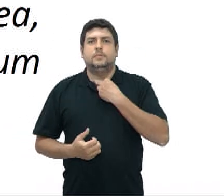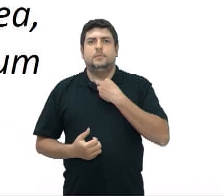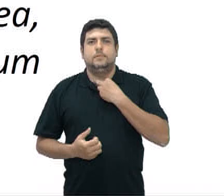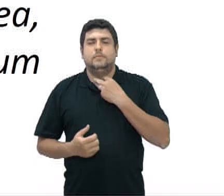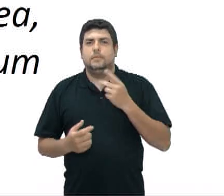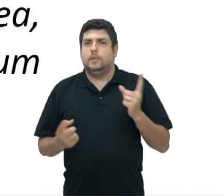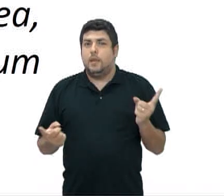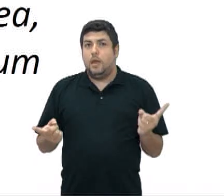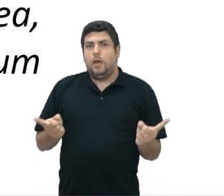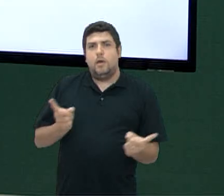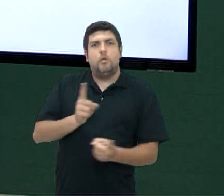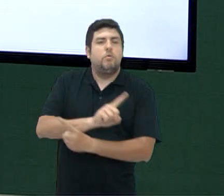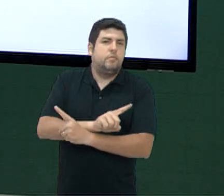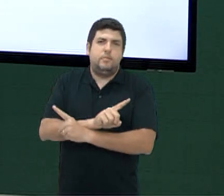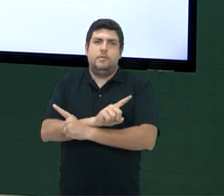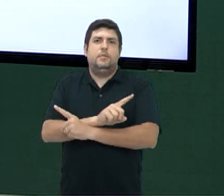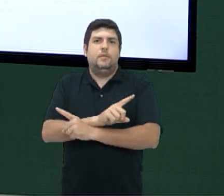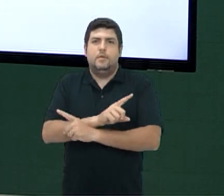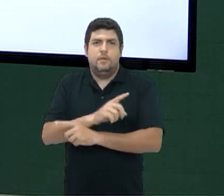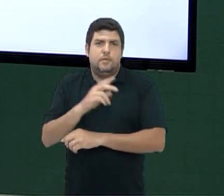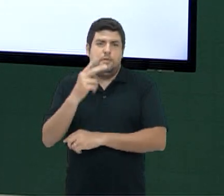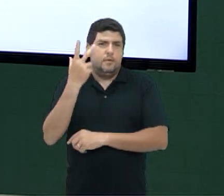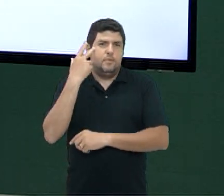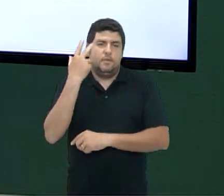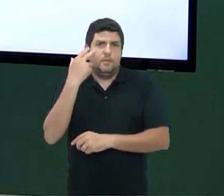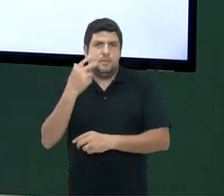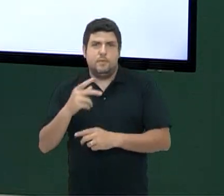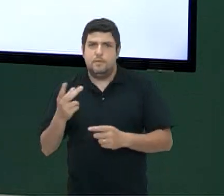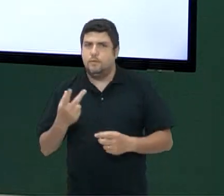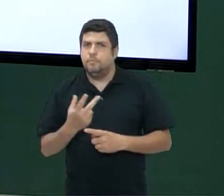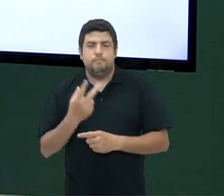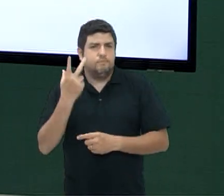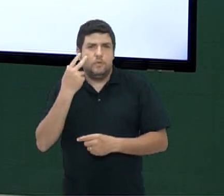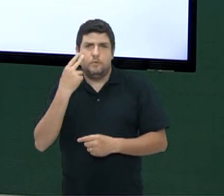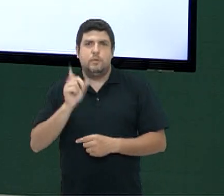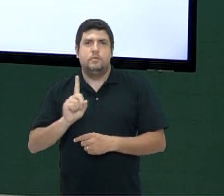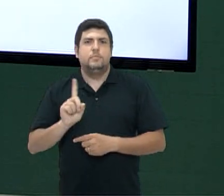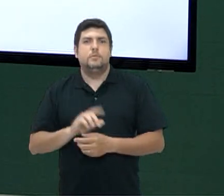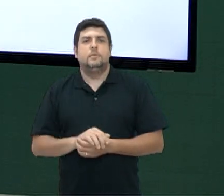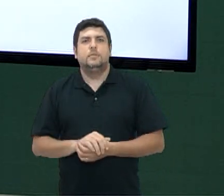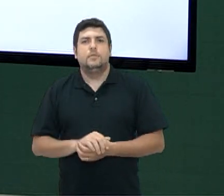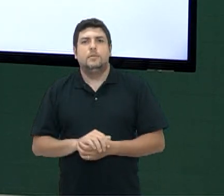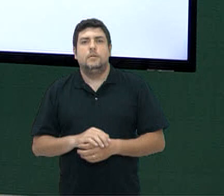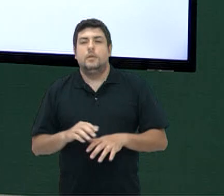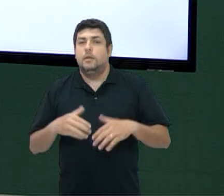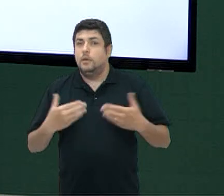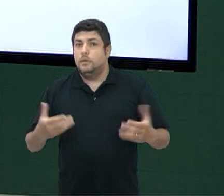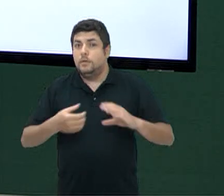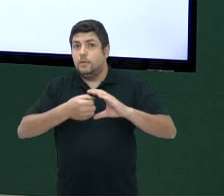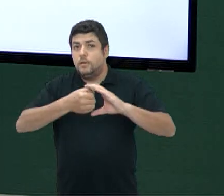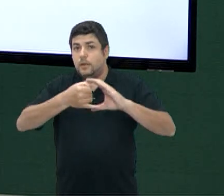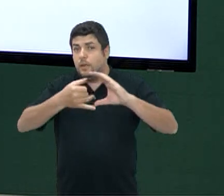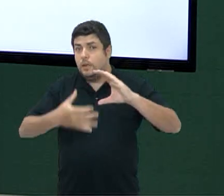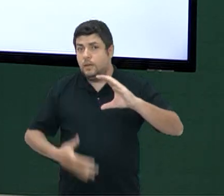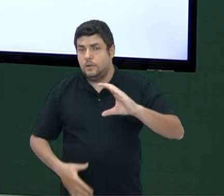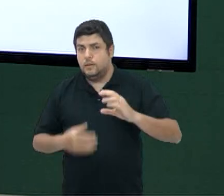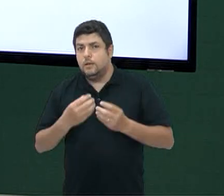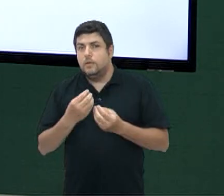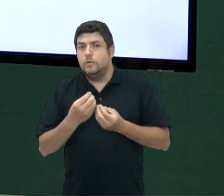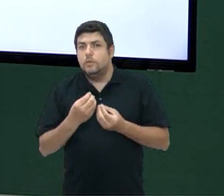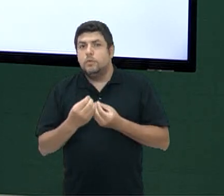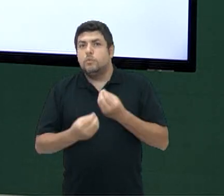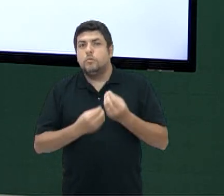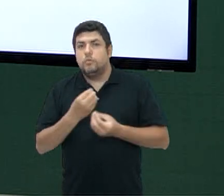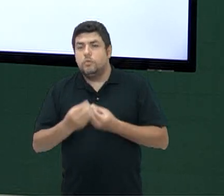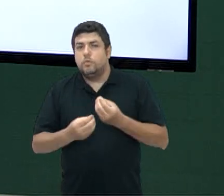completamente contra os princípios da natureza, certo? Então, assim, são algumas características que dão um direcionamento para